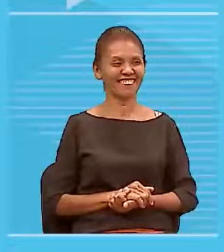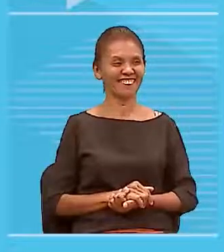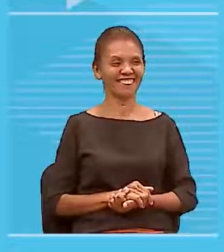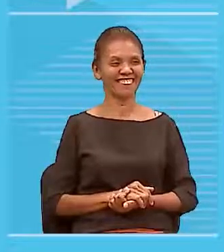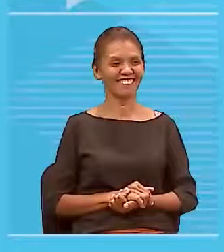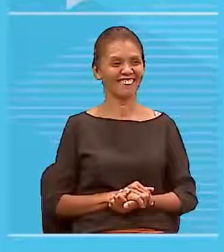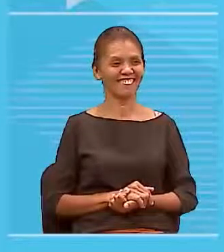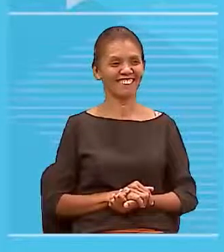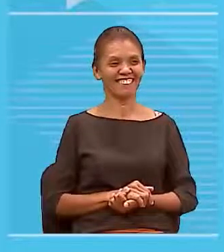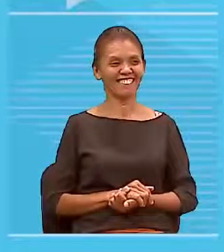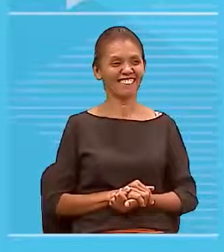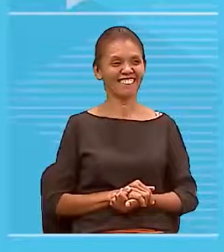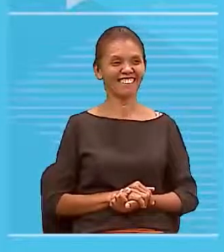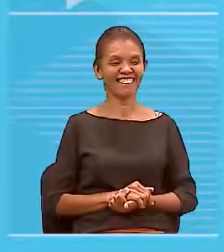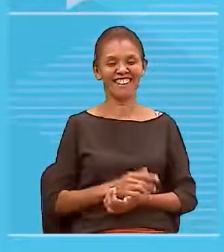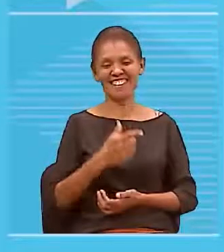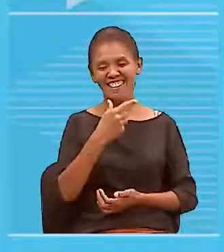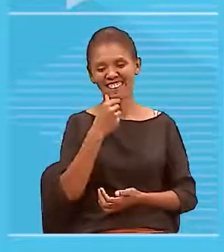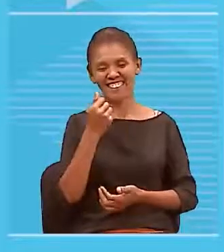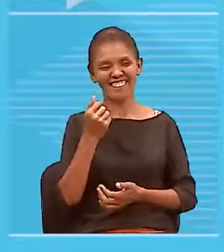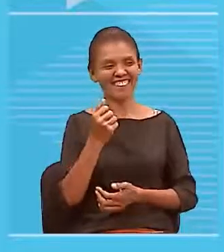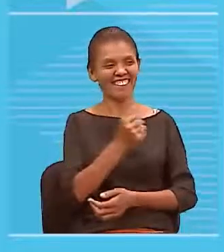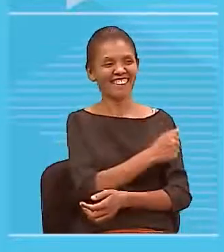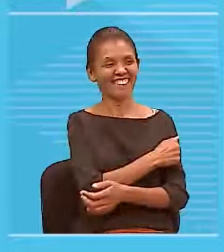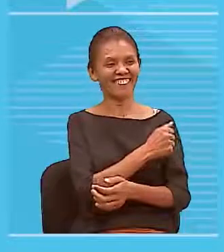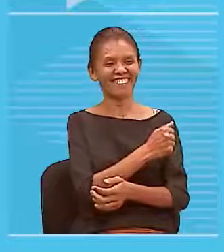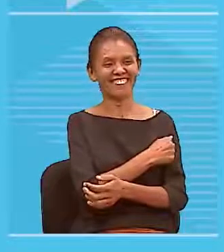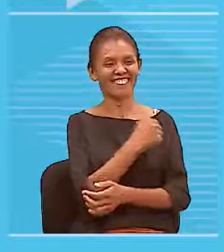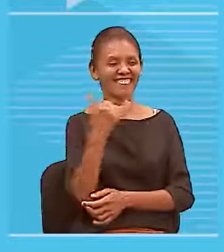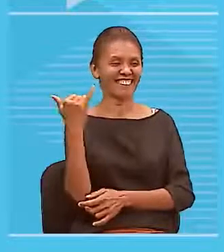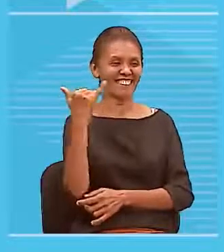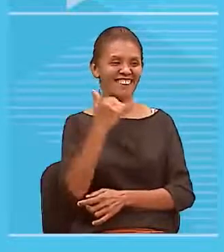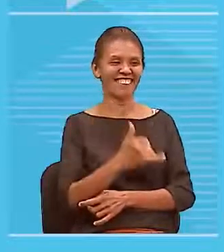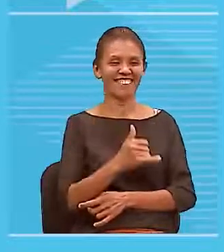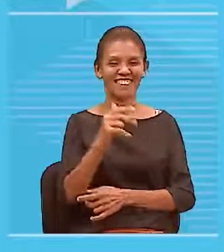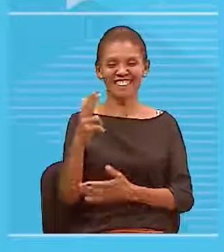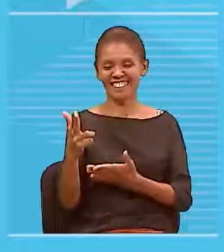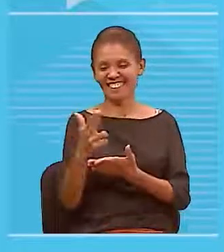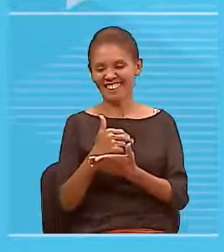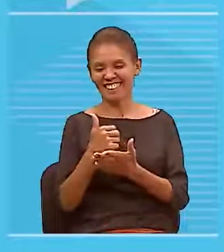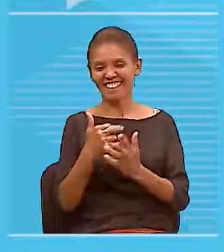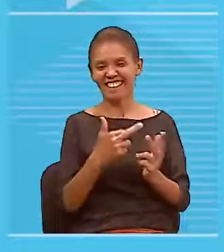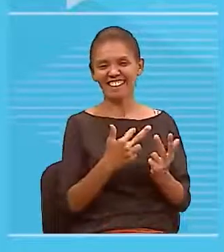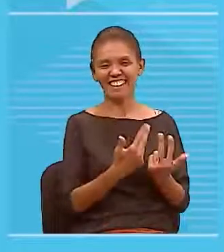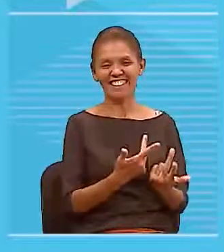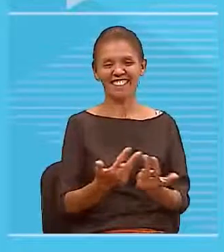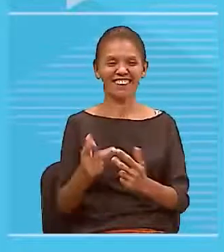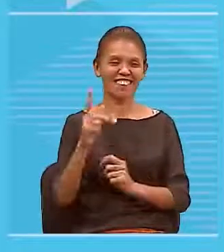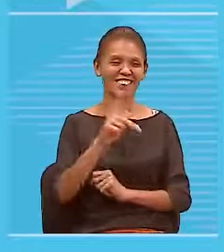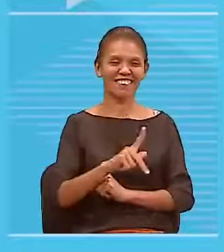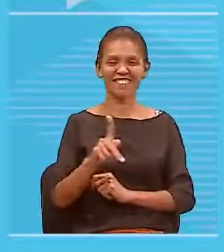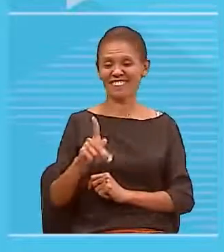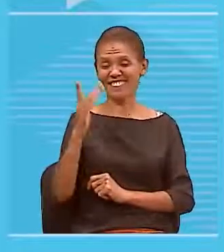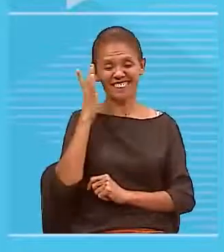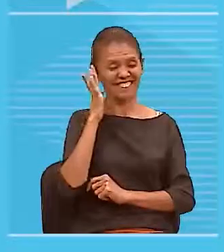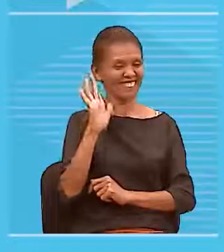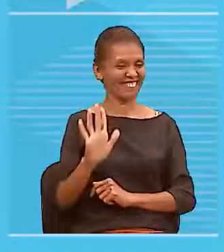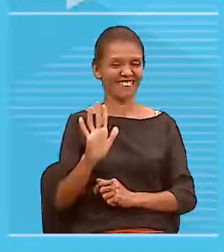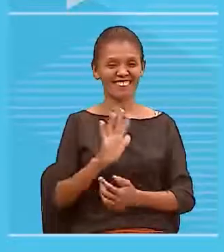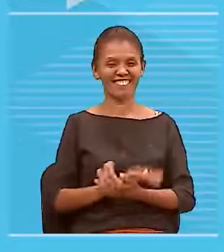tem o mesmo dom. Meu filho, isso aqui é só na coragem. Você faz e arrasa. Faz do jeito que tu entende, Lipe.